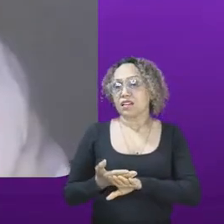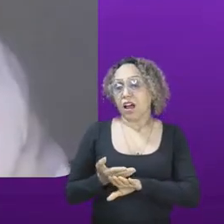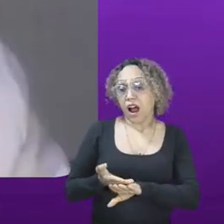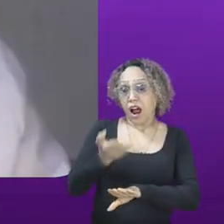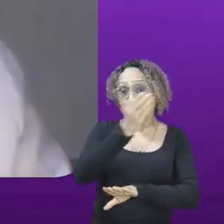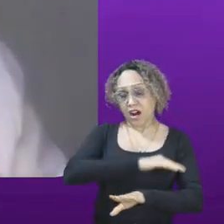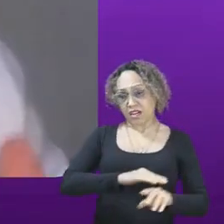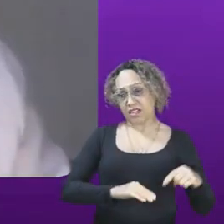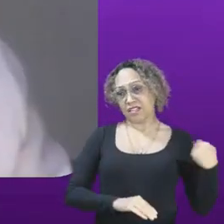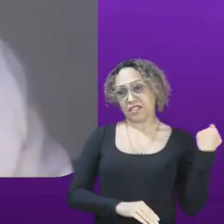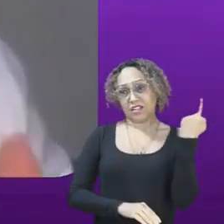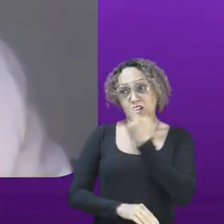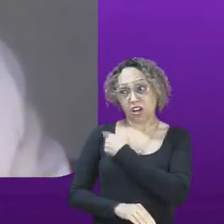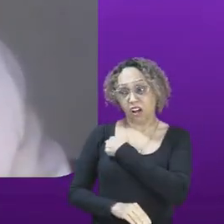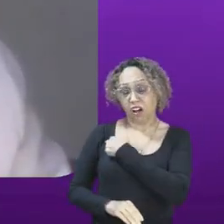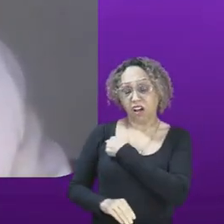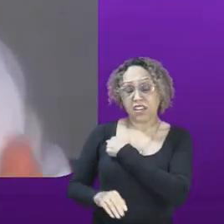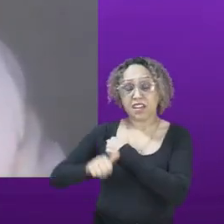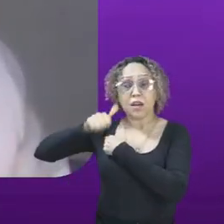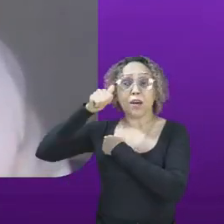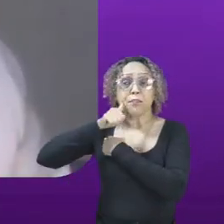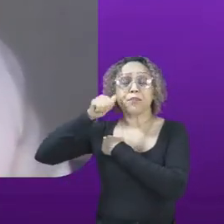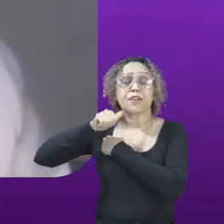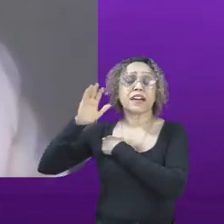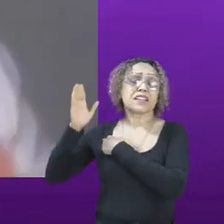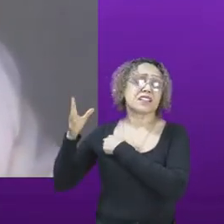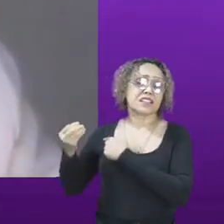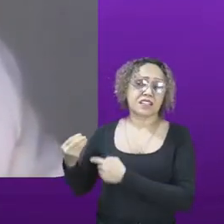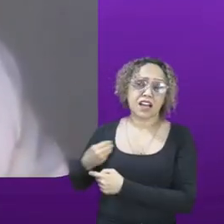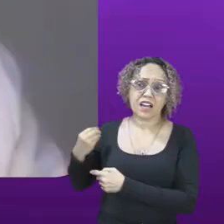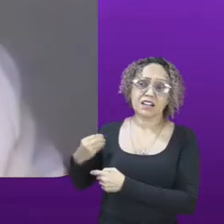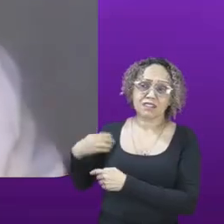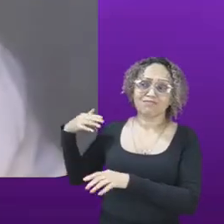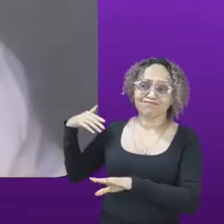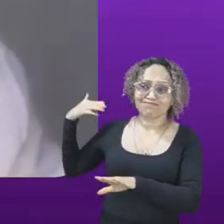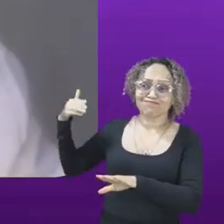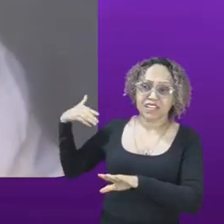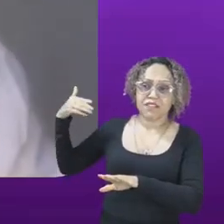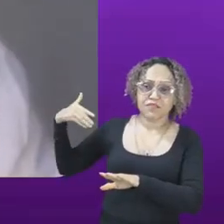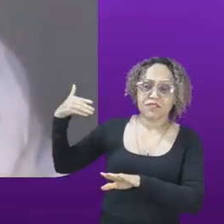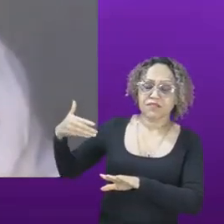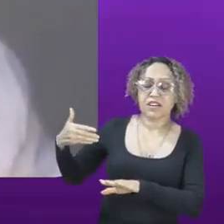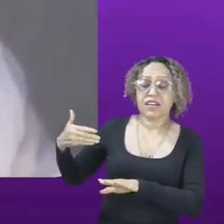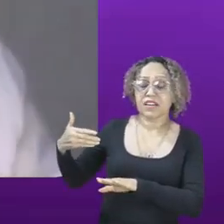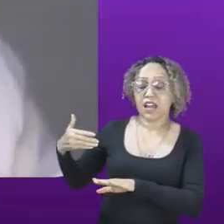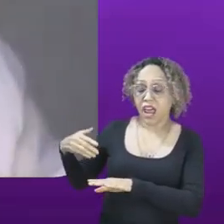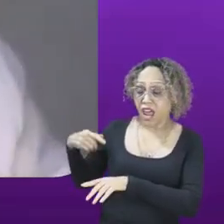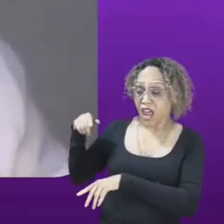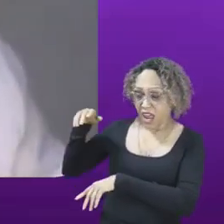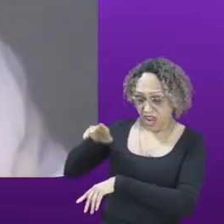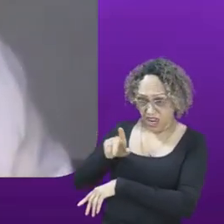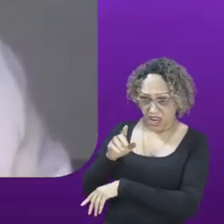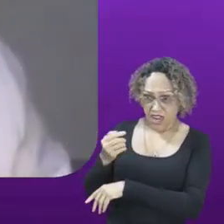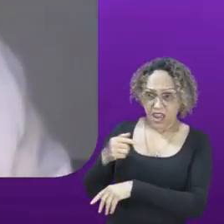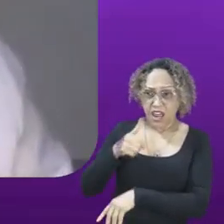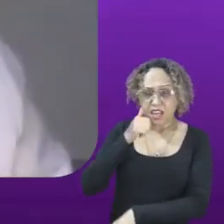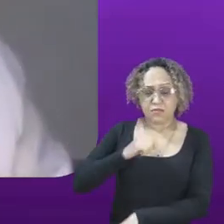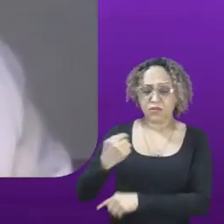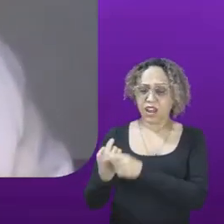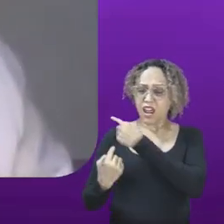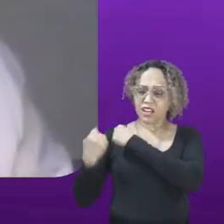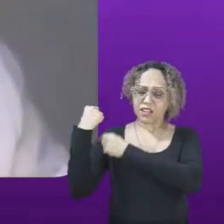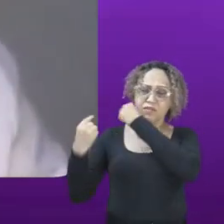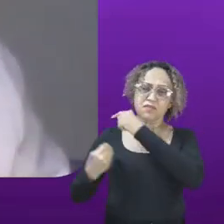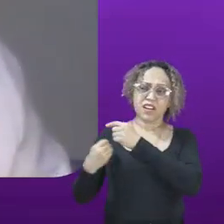de nós e permitiram com que nós avançássemos nesse debate. Então, tudo que existe,